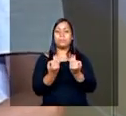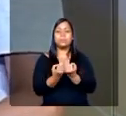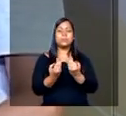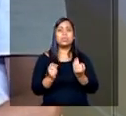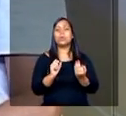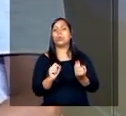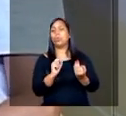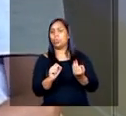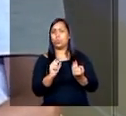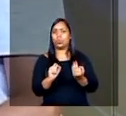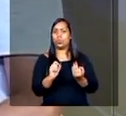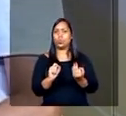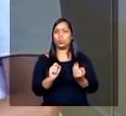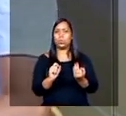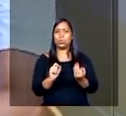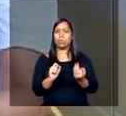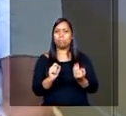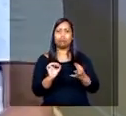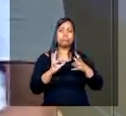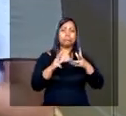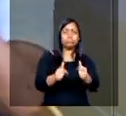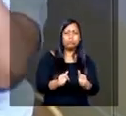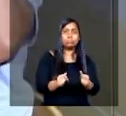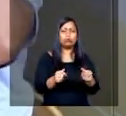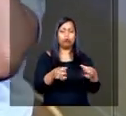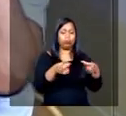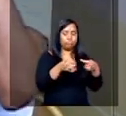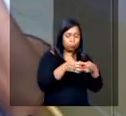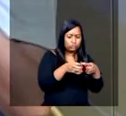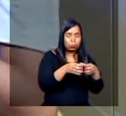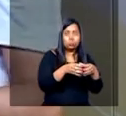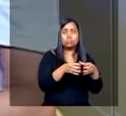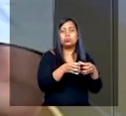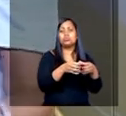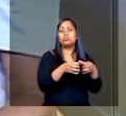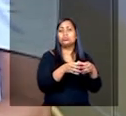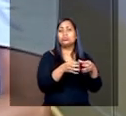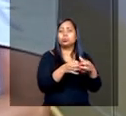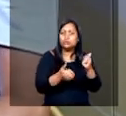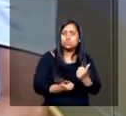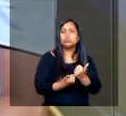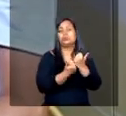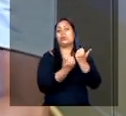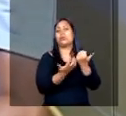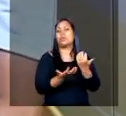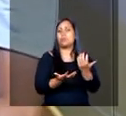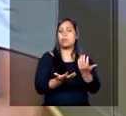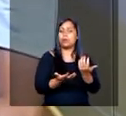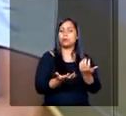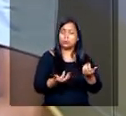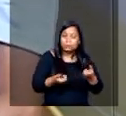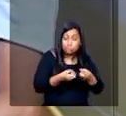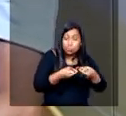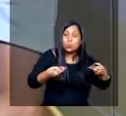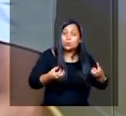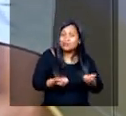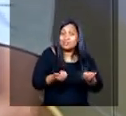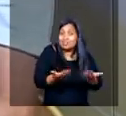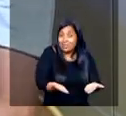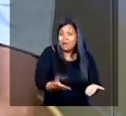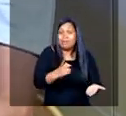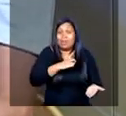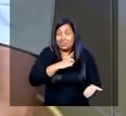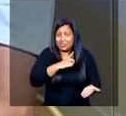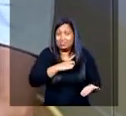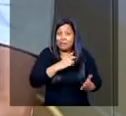toda uma rede ali, né, de suporte, de condições para que